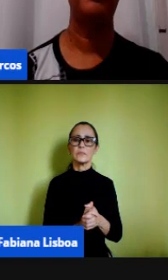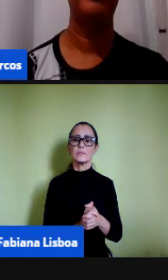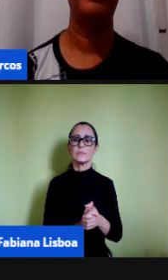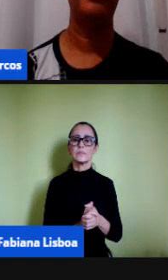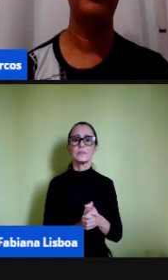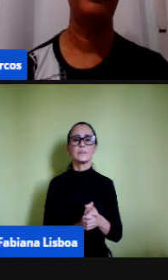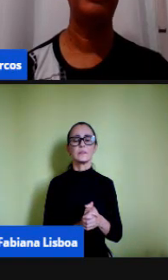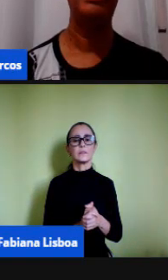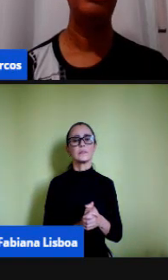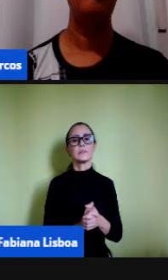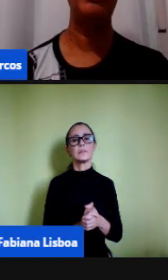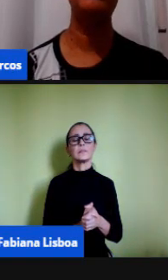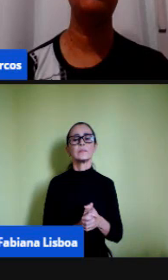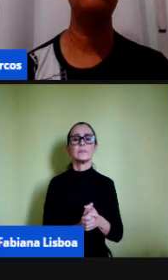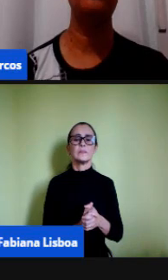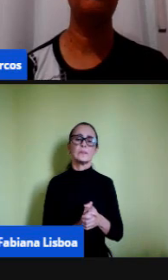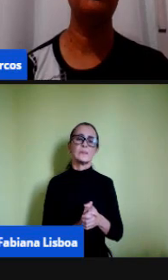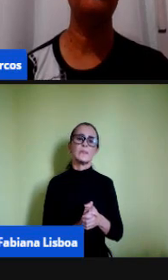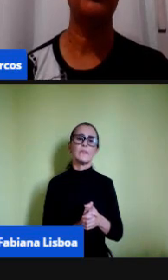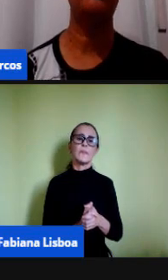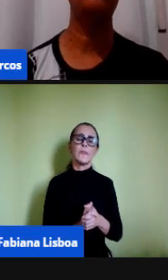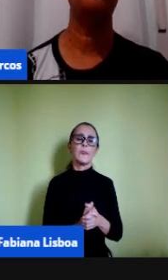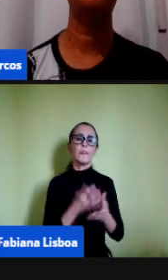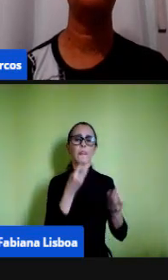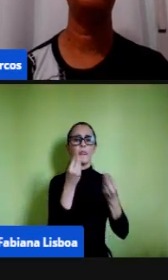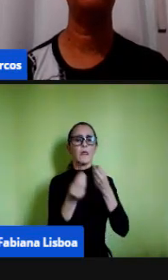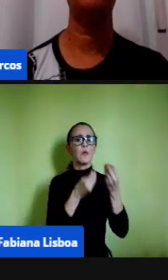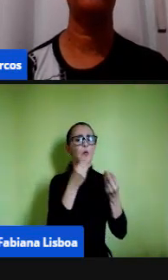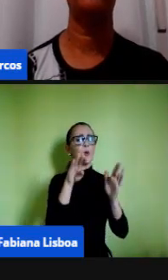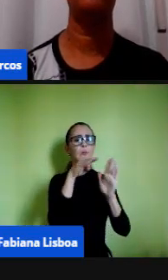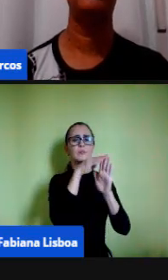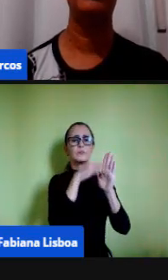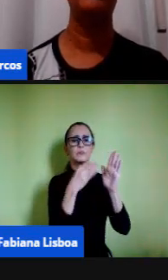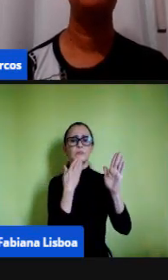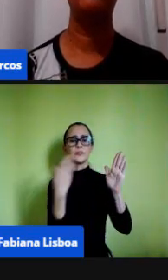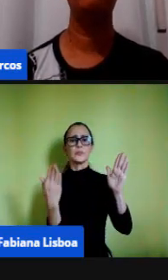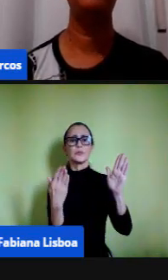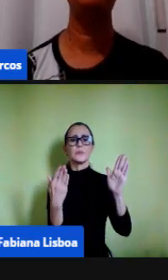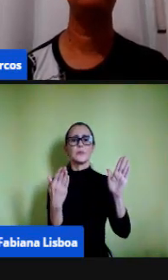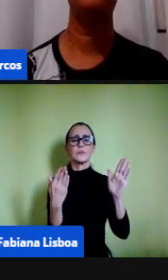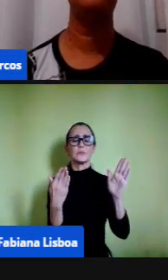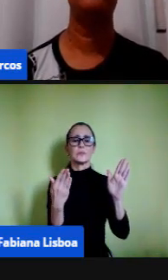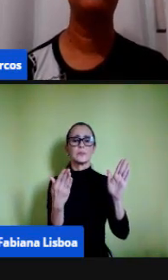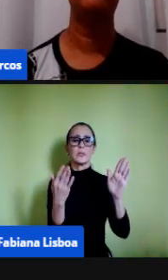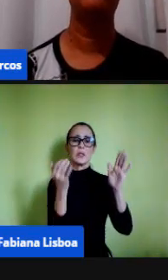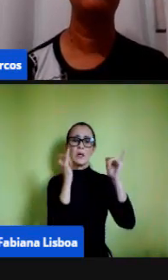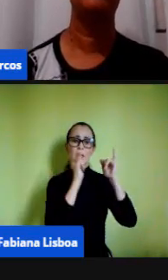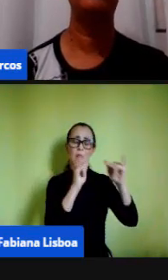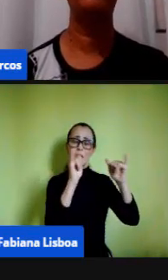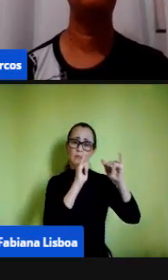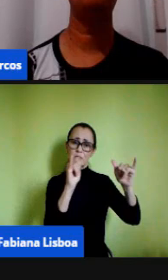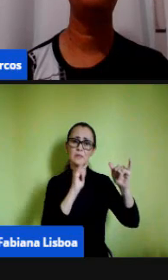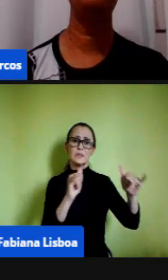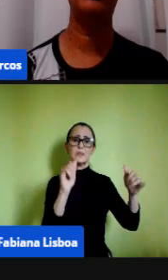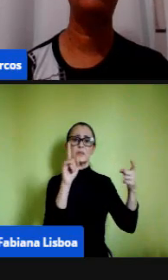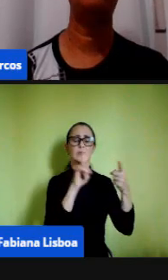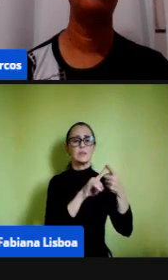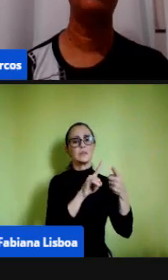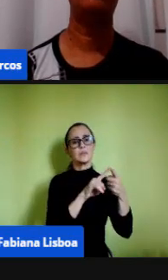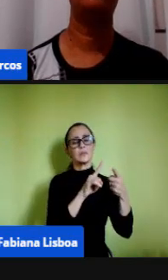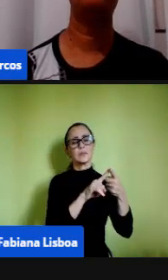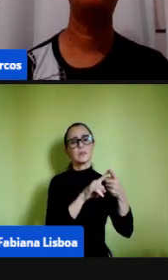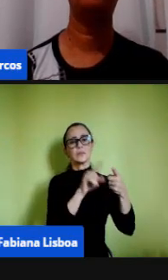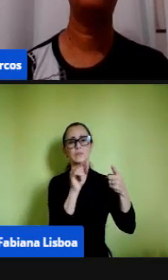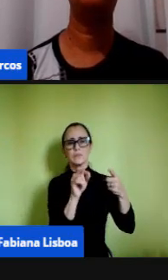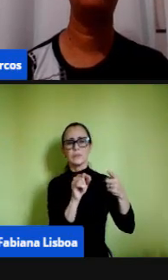Continuando. Bem, esses são os tipos de fórum no Moodle. Nós temos os fóruns de avisos, que já vem